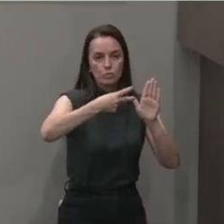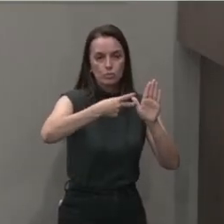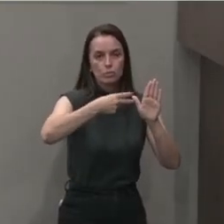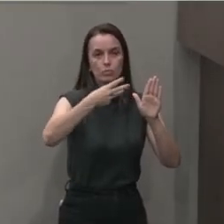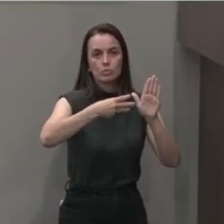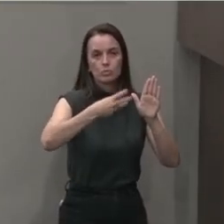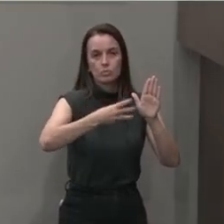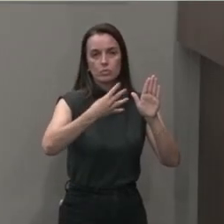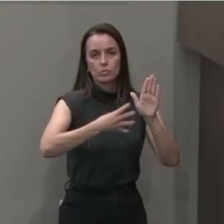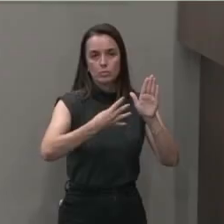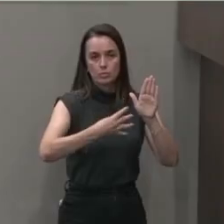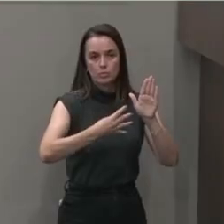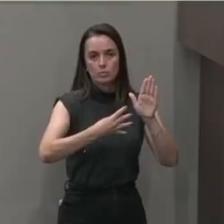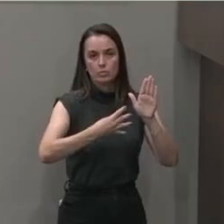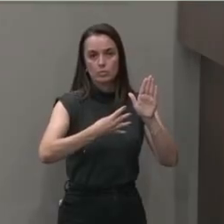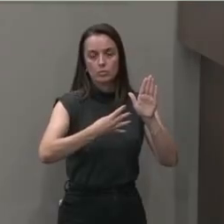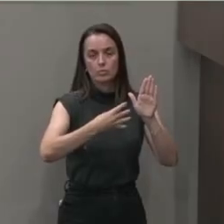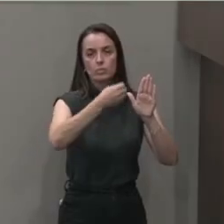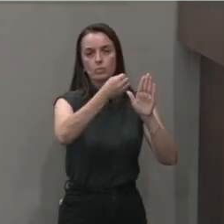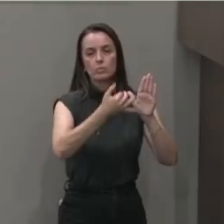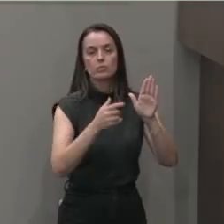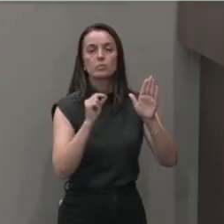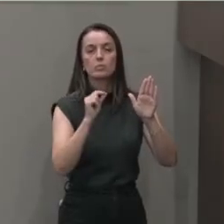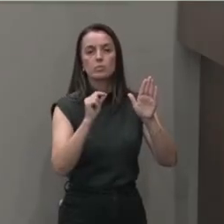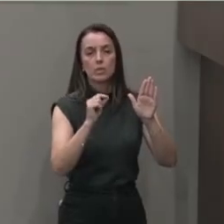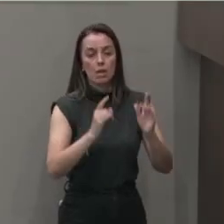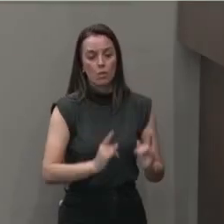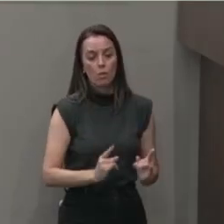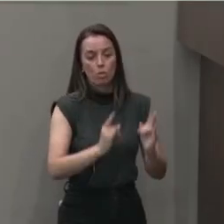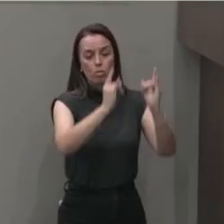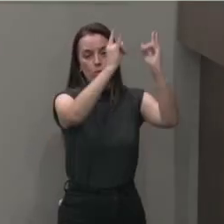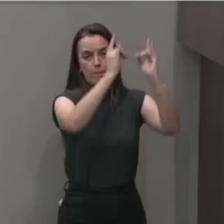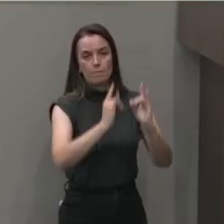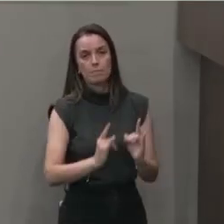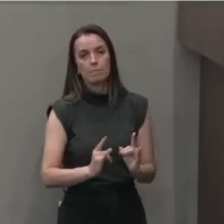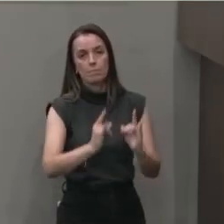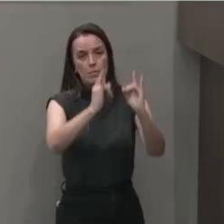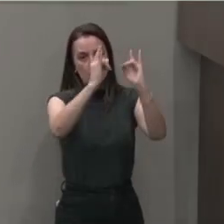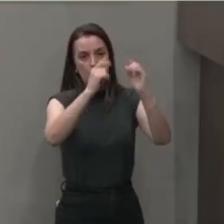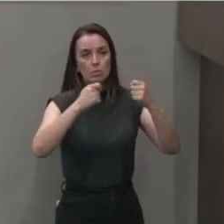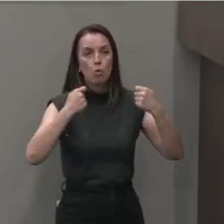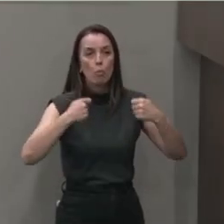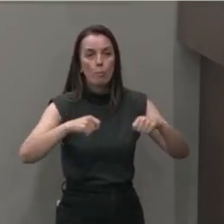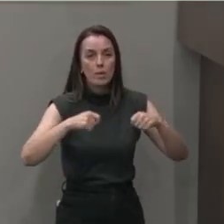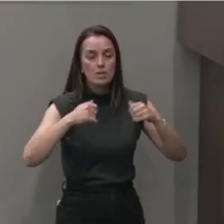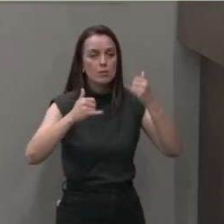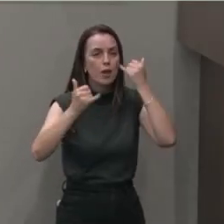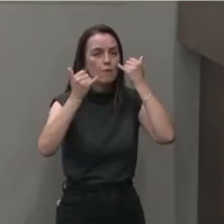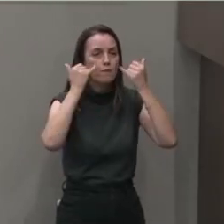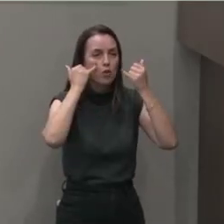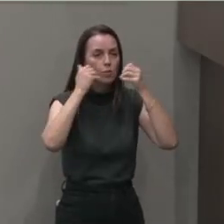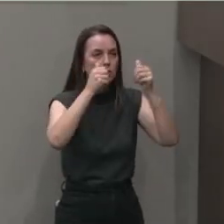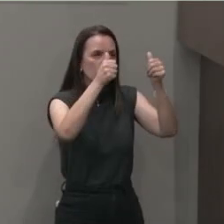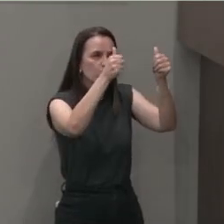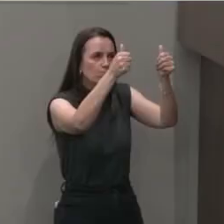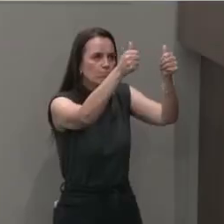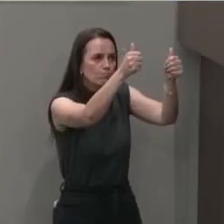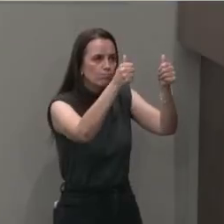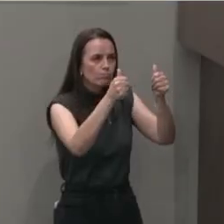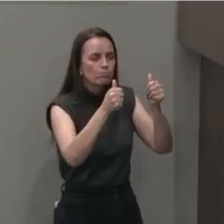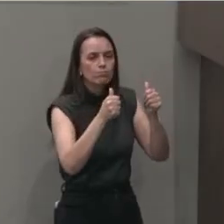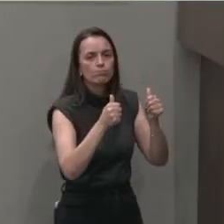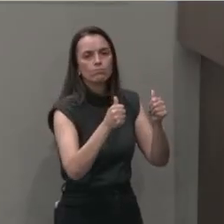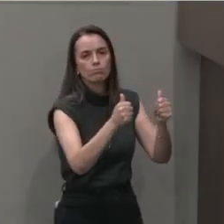Gil, que destaca que os condomínios têm que afixar as informações para os seus condôminos, né, que é muito importante.